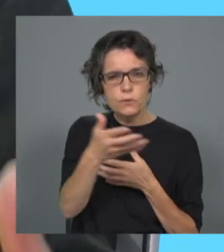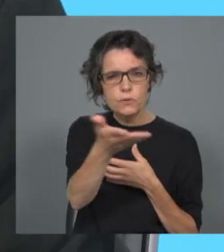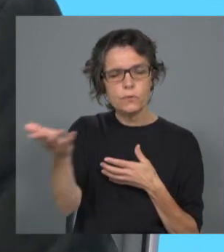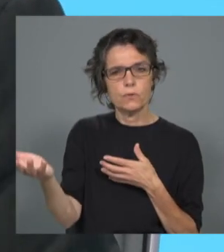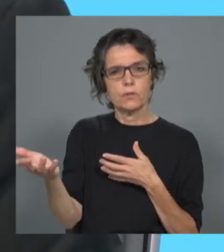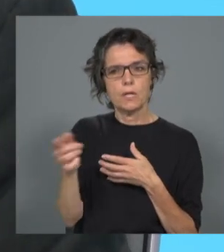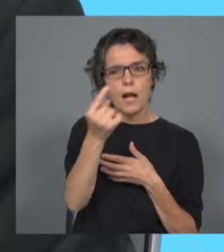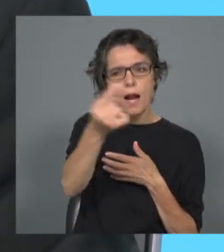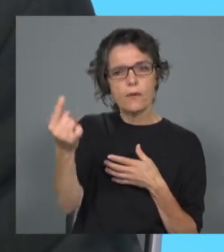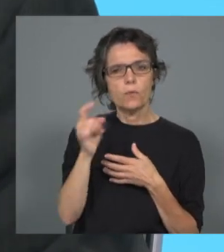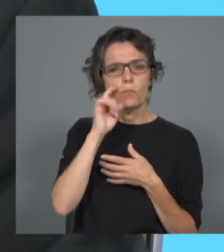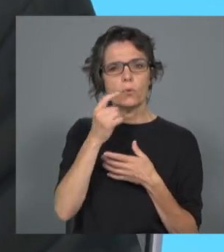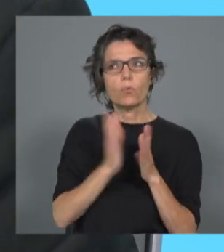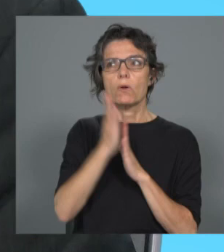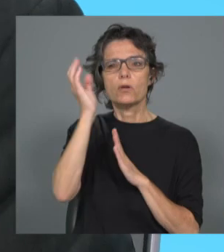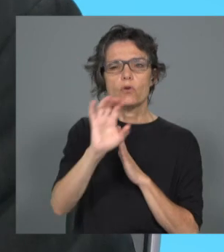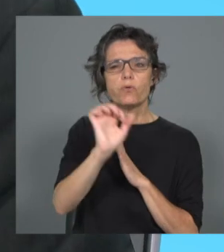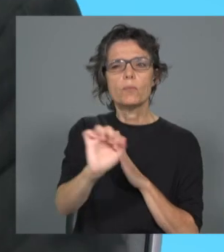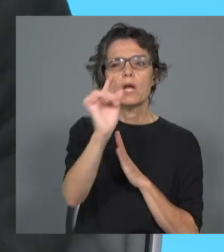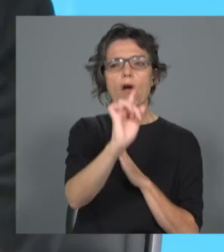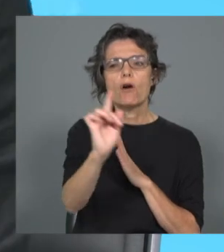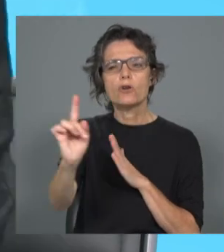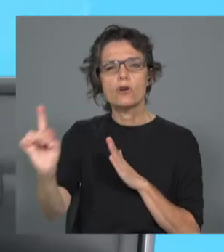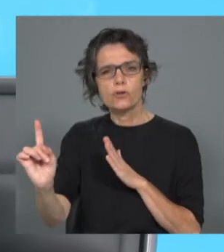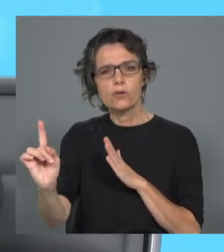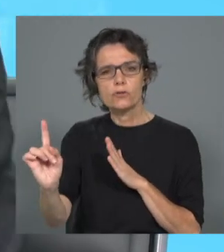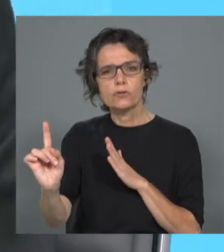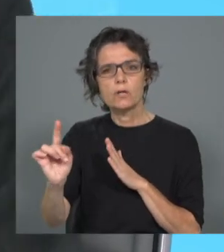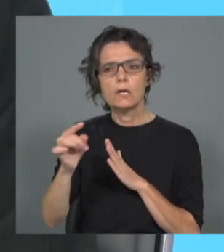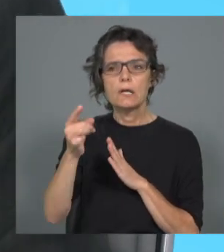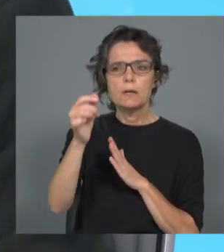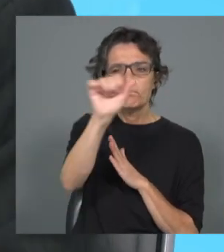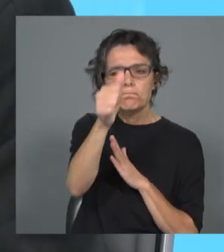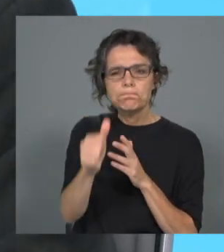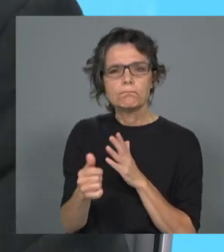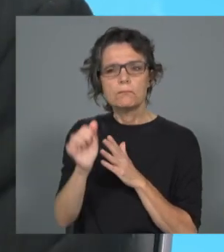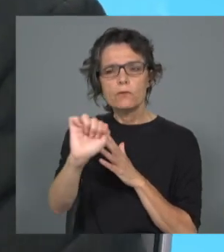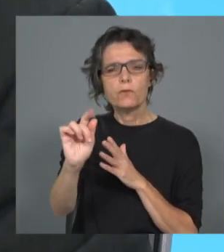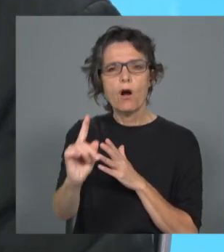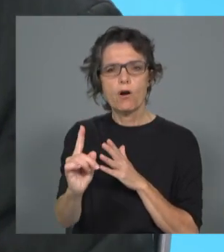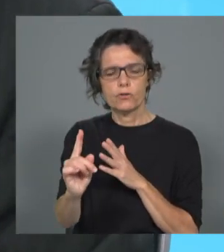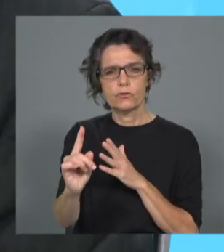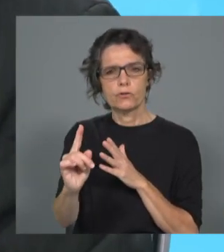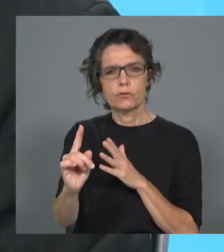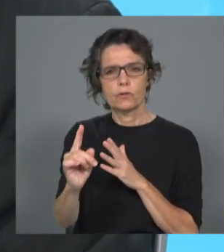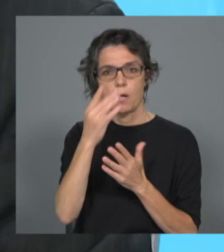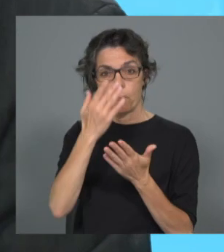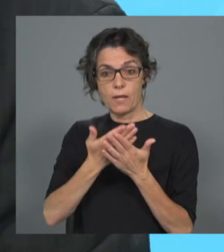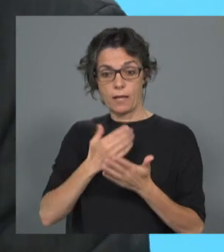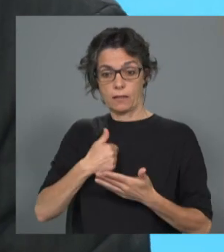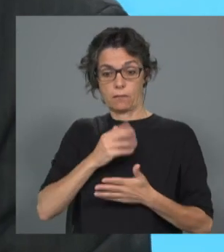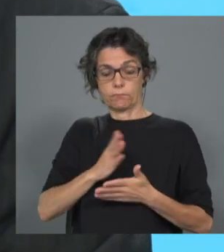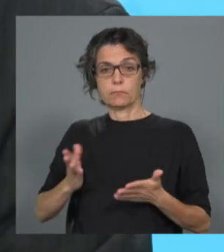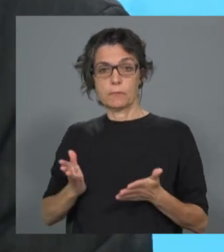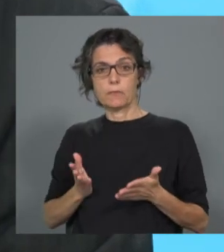seres humanos com quem nós vivemos, nos têm a dizer o que é que sentem que está bem, o que é que sentem que está mal, etc. Mas,